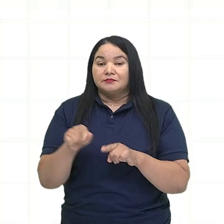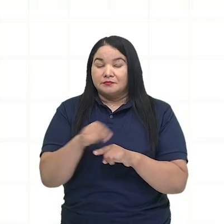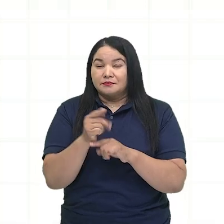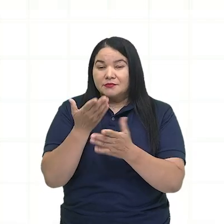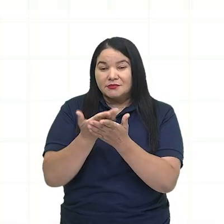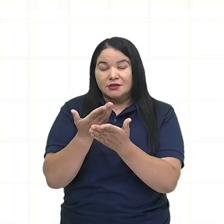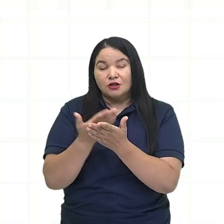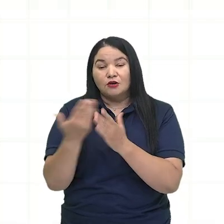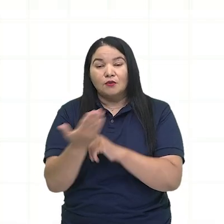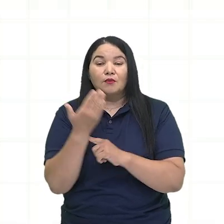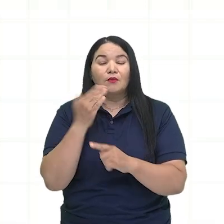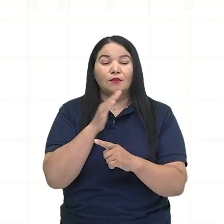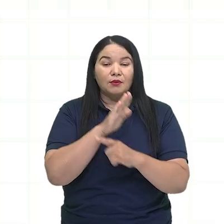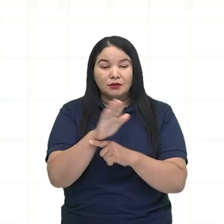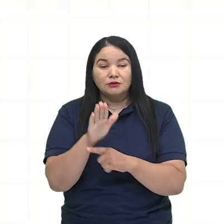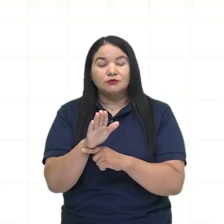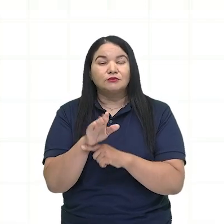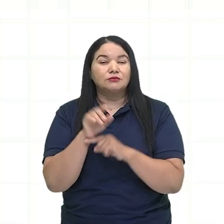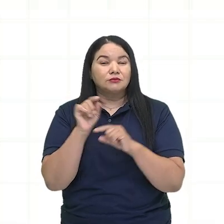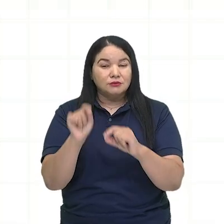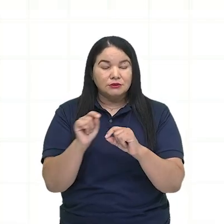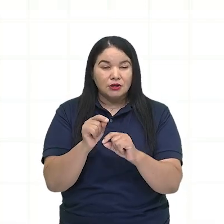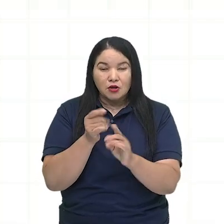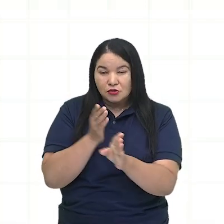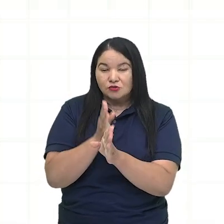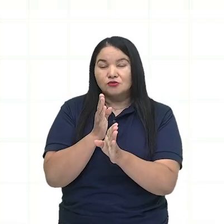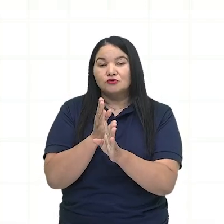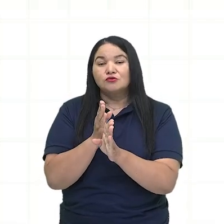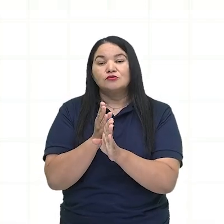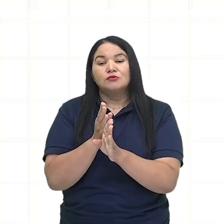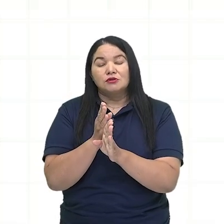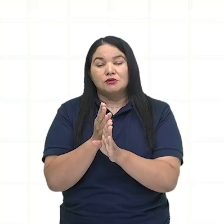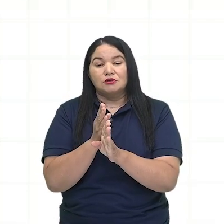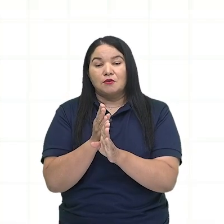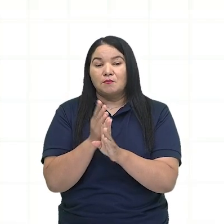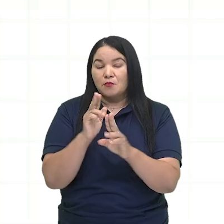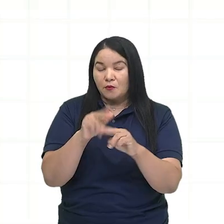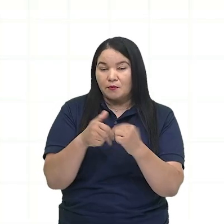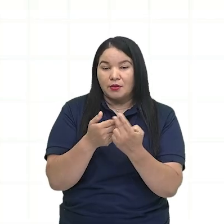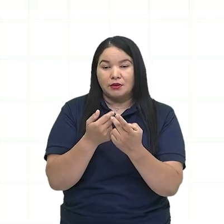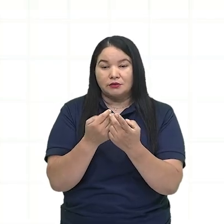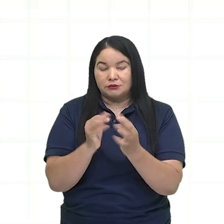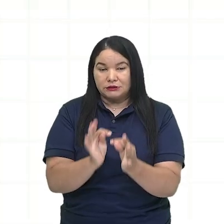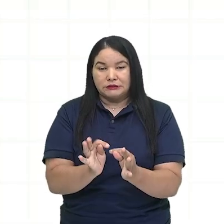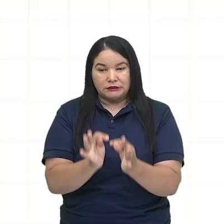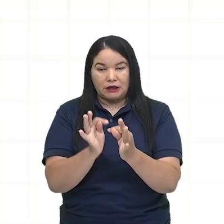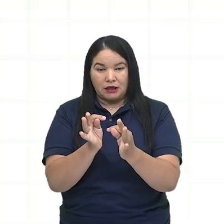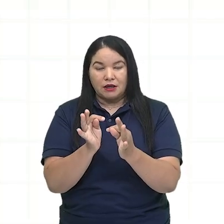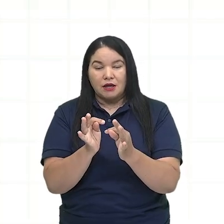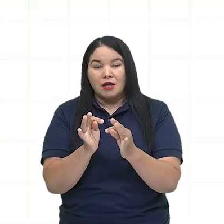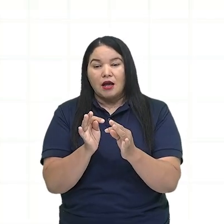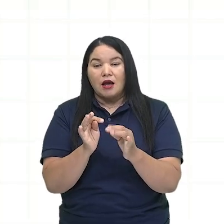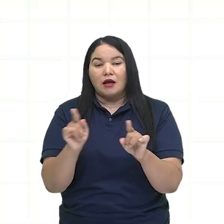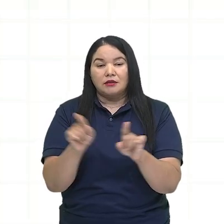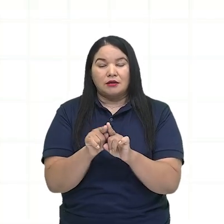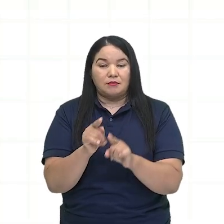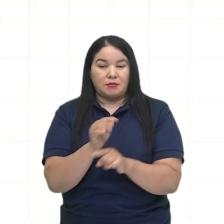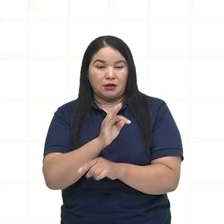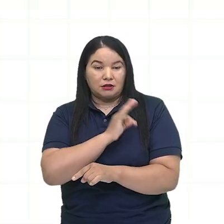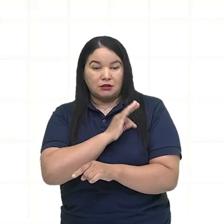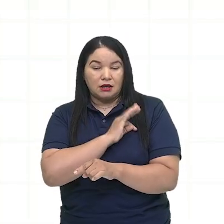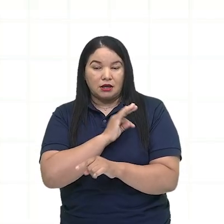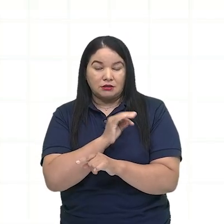possam fazer esses estudos, que são através dessas técnicas, né, que os geólogos